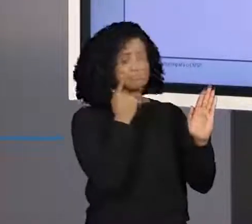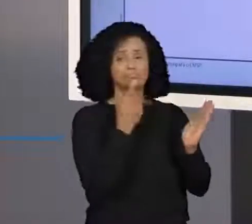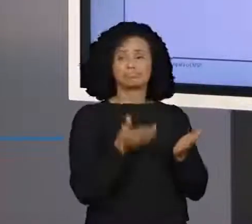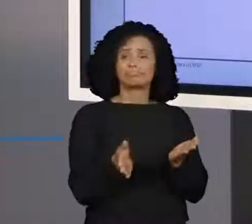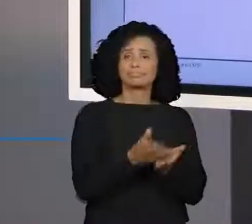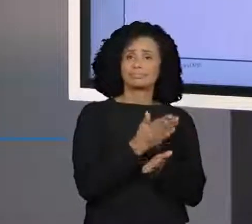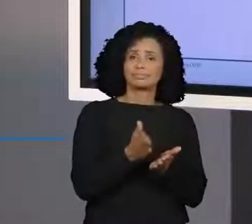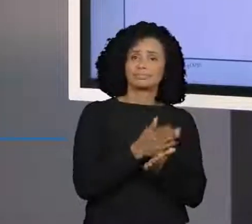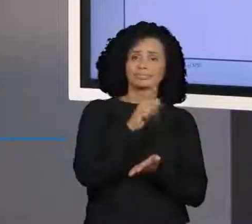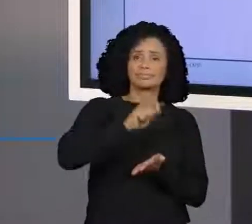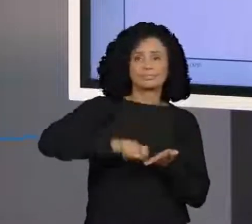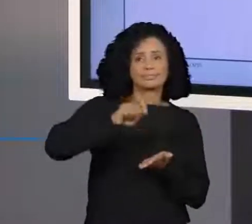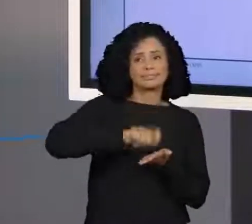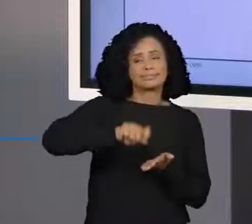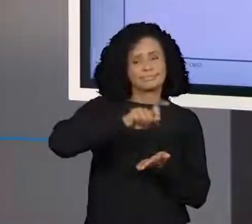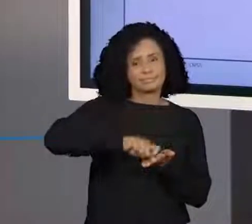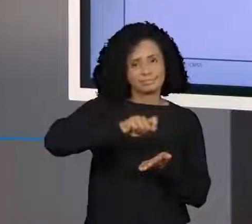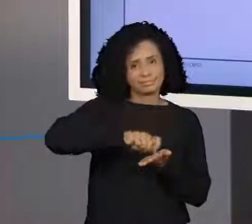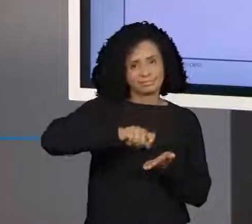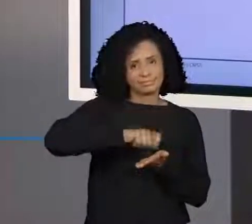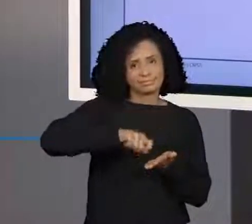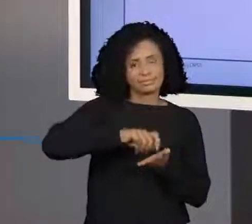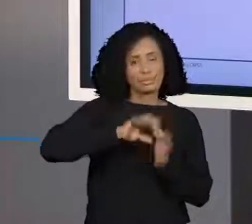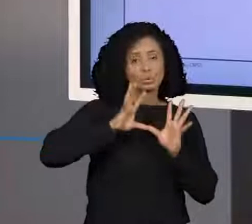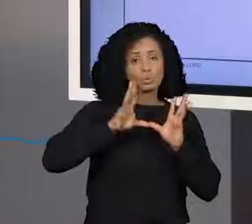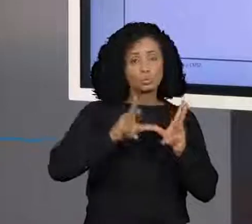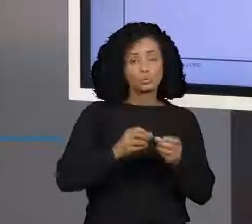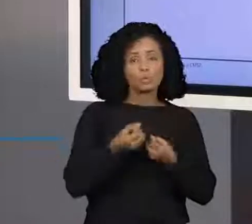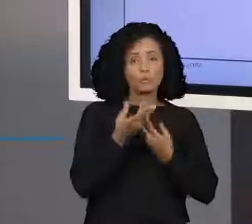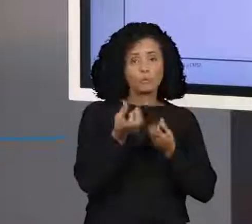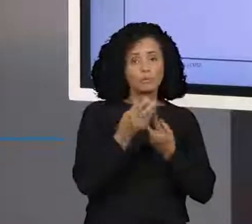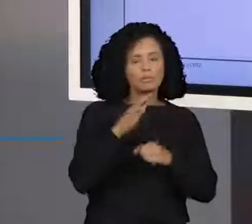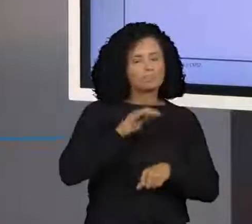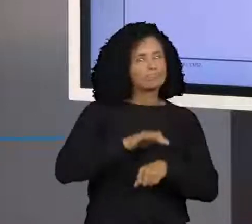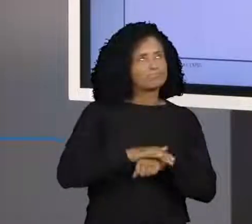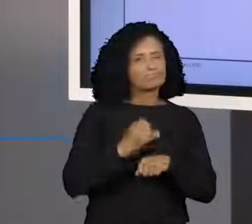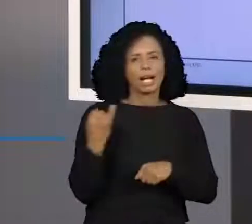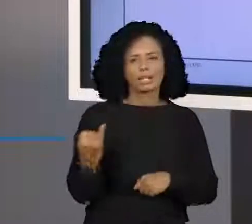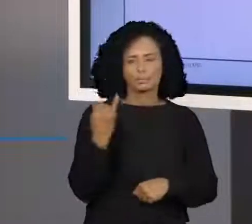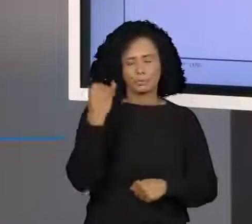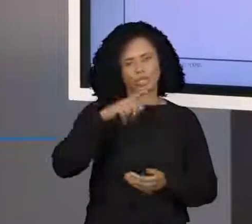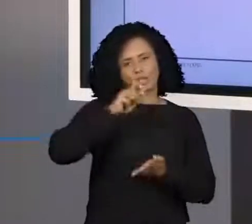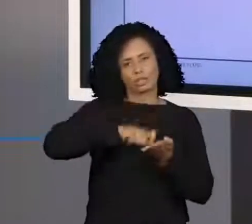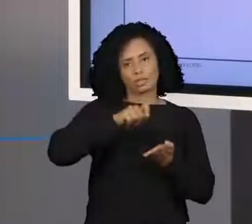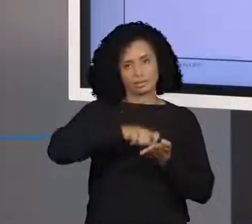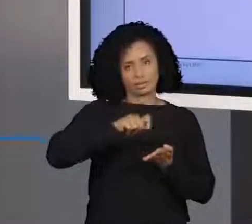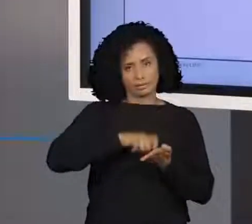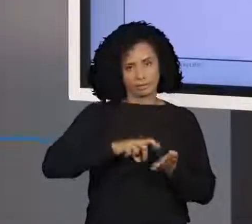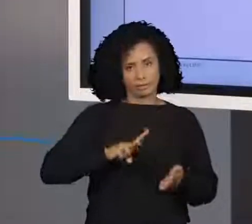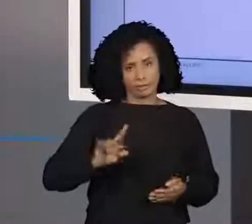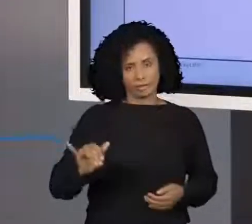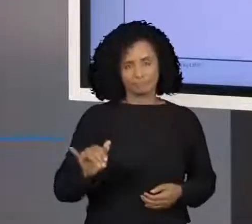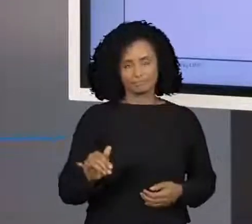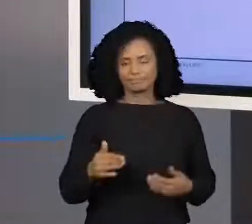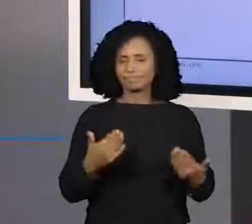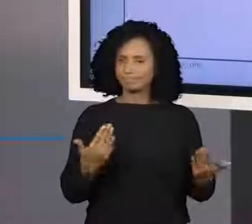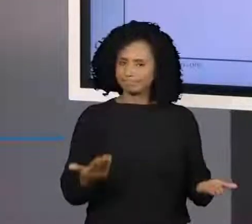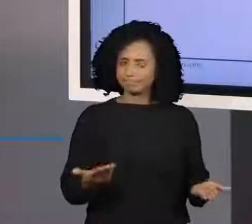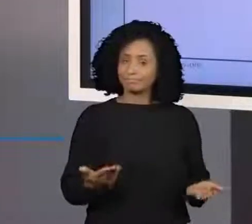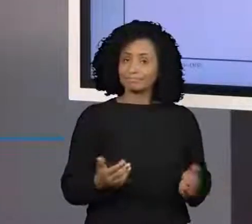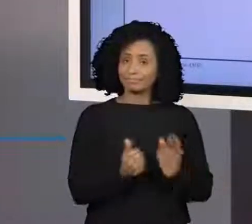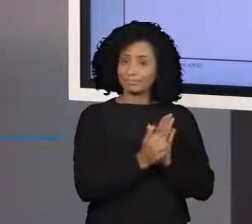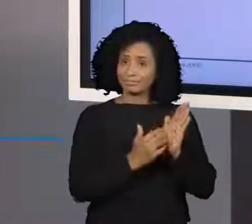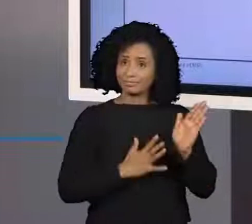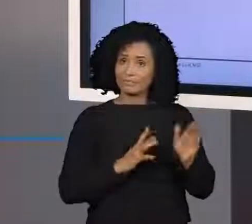um fichamento das informações que você acha mais importante. Então, essa atividade aí, você vai poder fazer